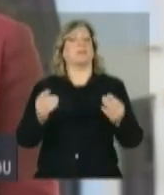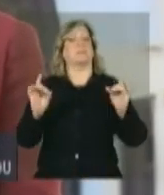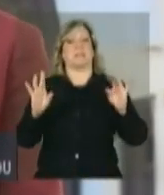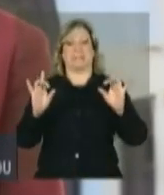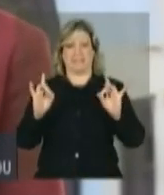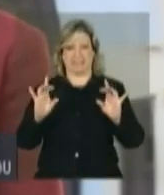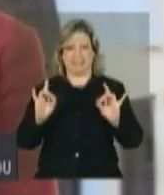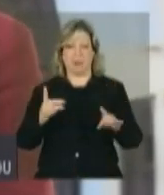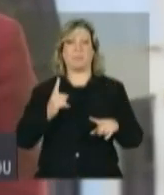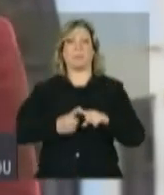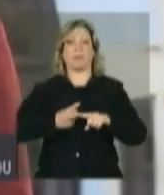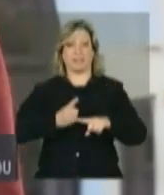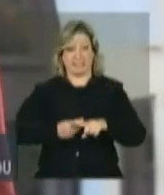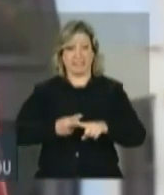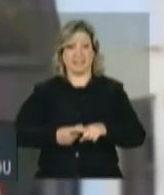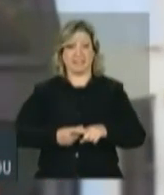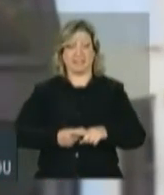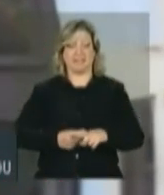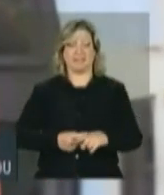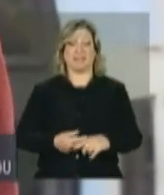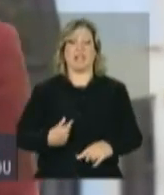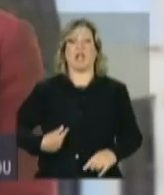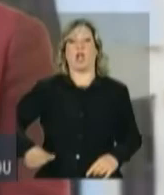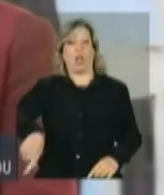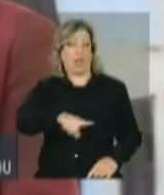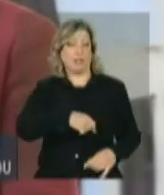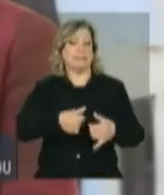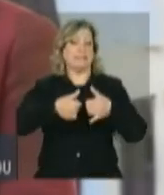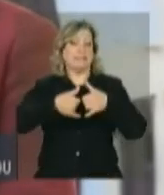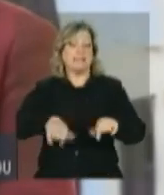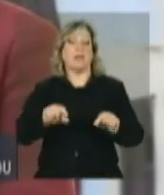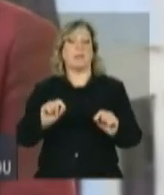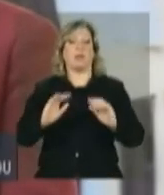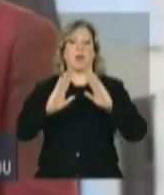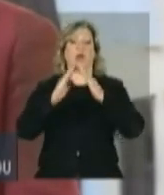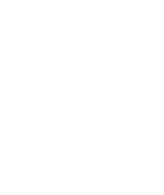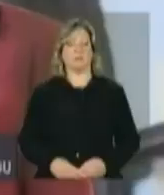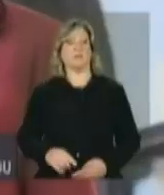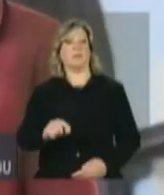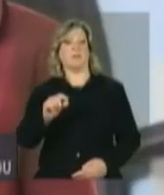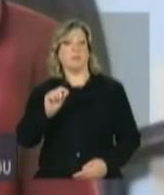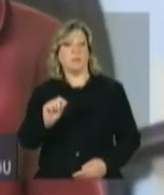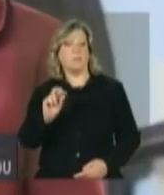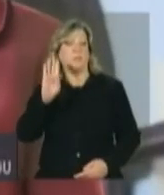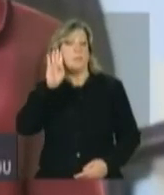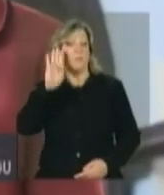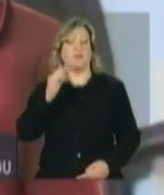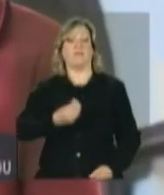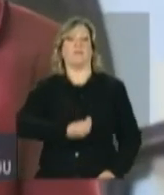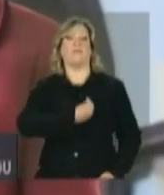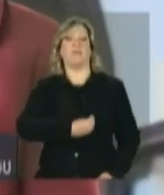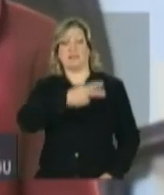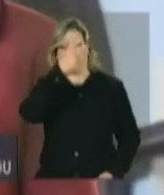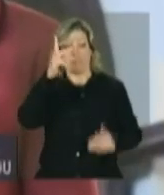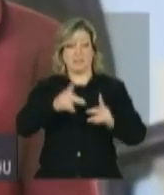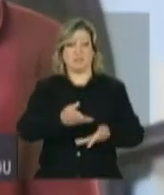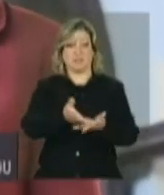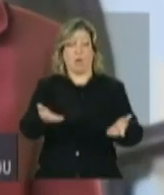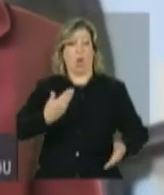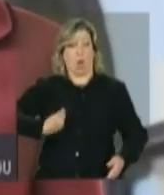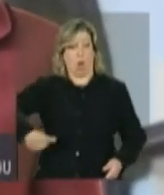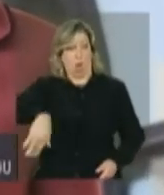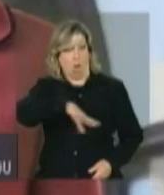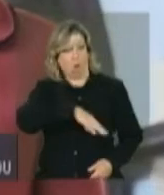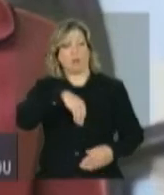especial, porque estamos na Escola Aprilov. Nós, no Brasil, temos